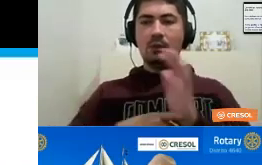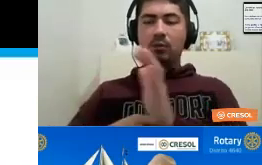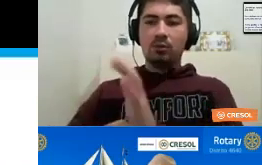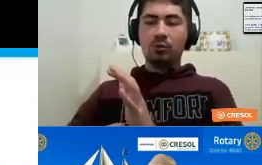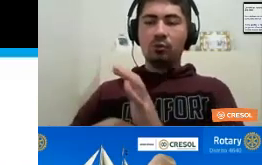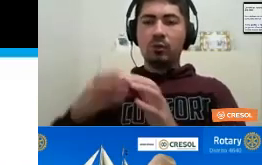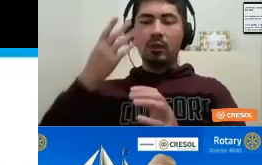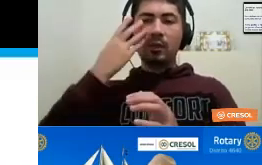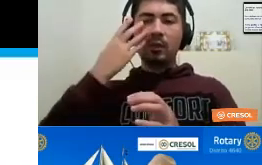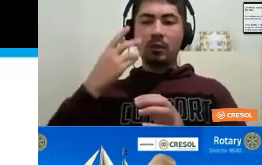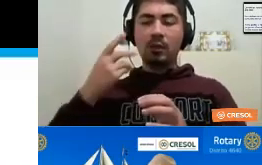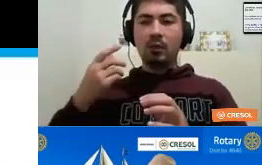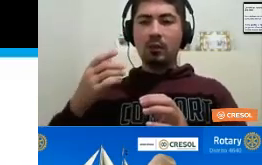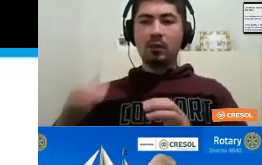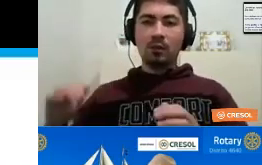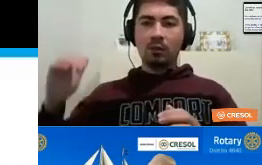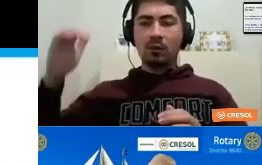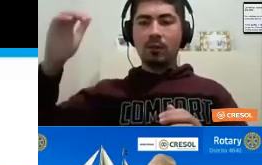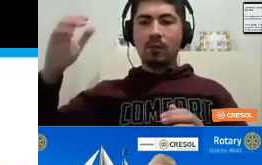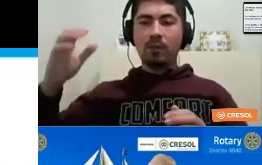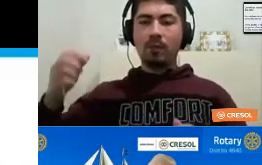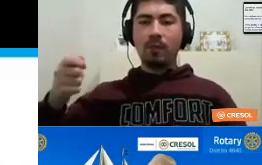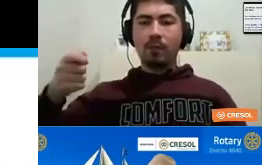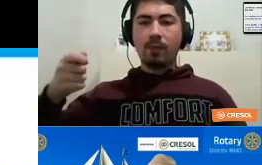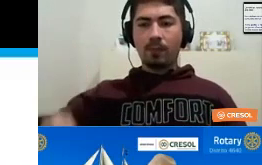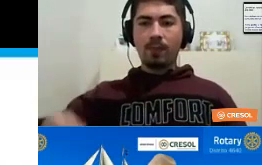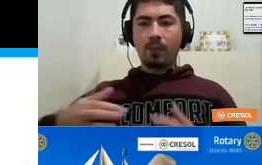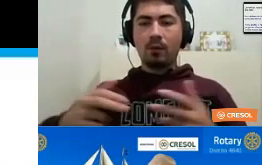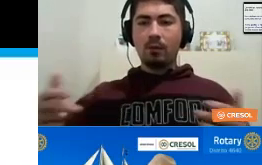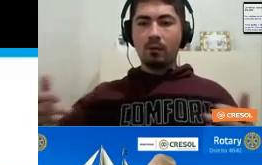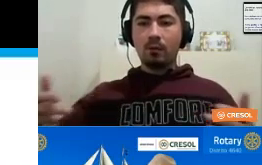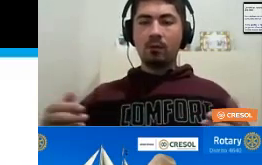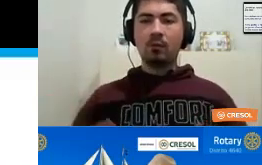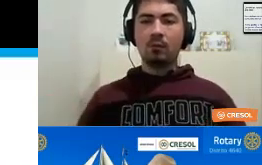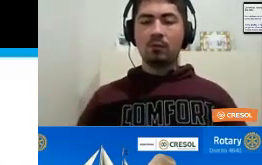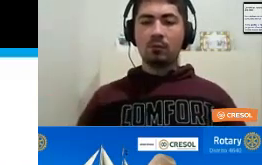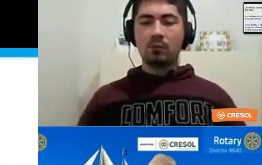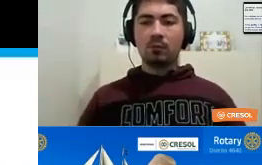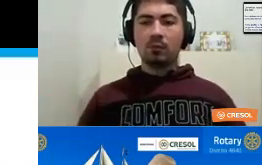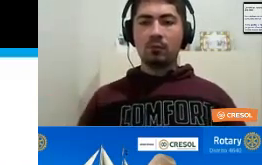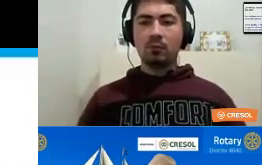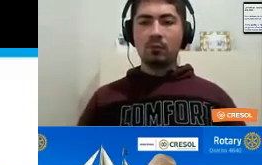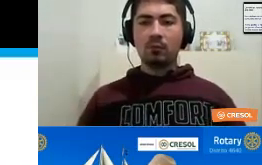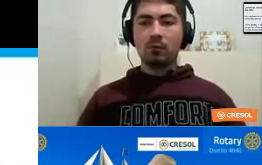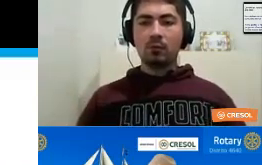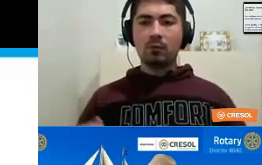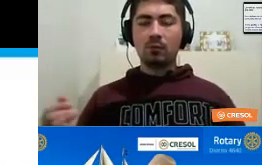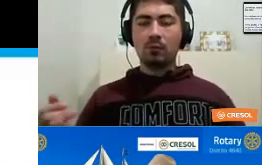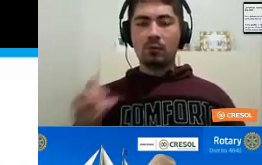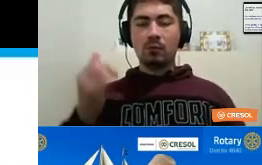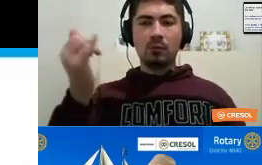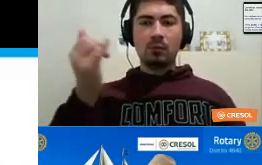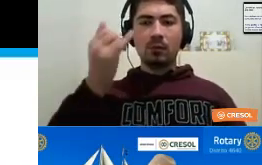distrito desse programa, então lá já vocês vão poder ter uma noção de como é esse programa. E